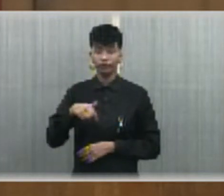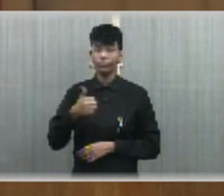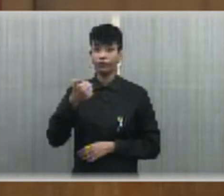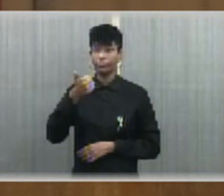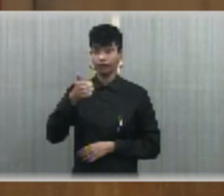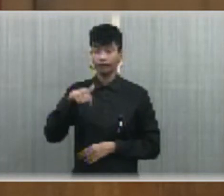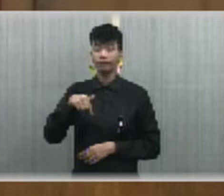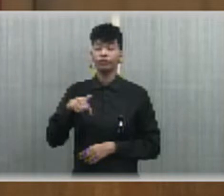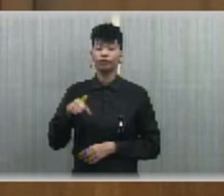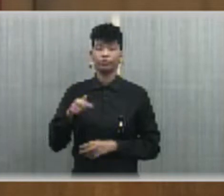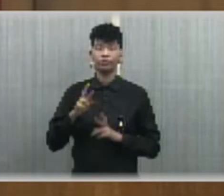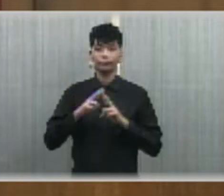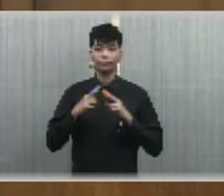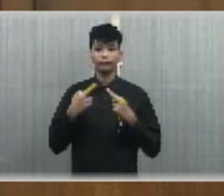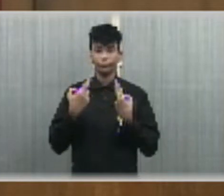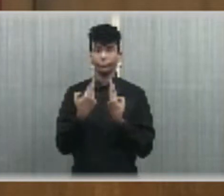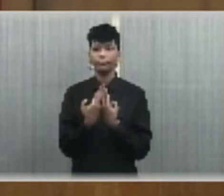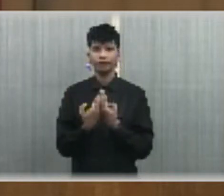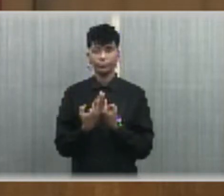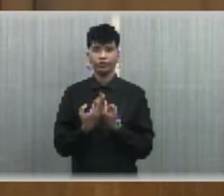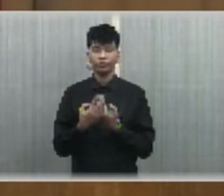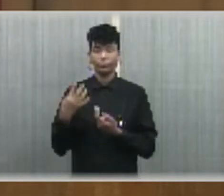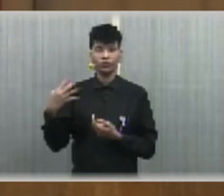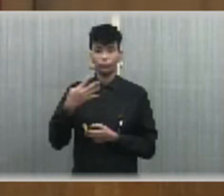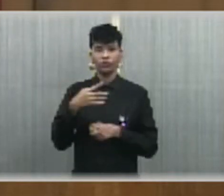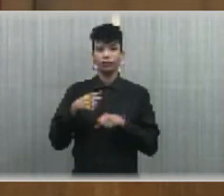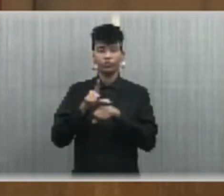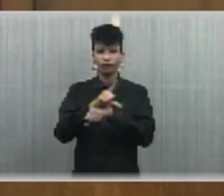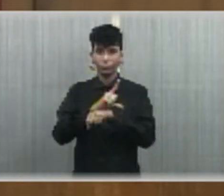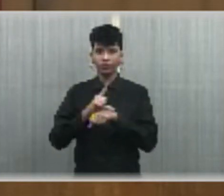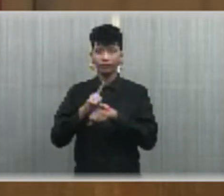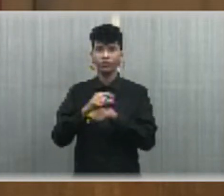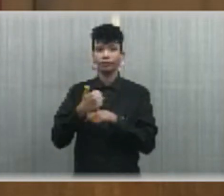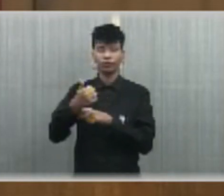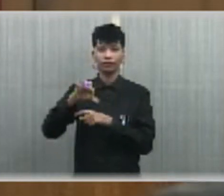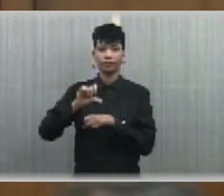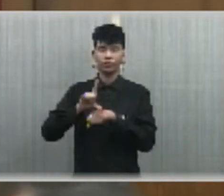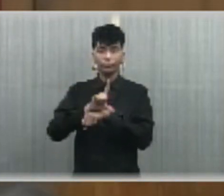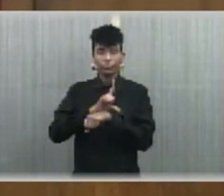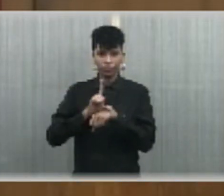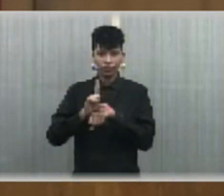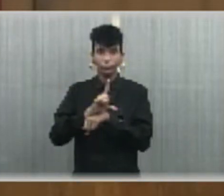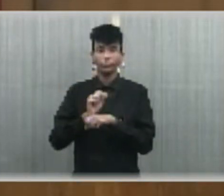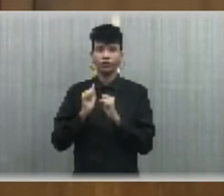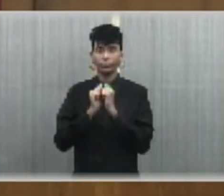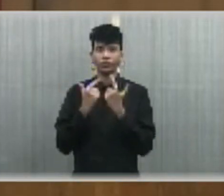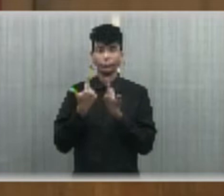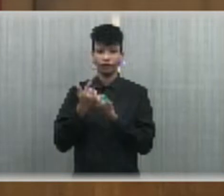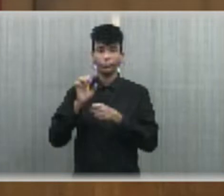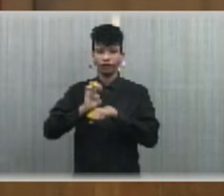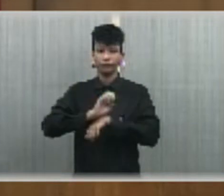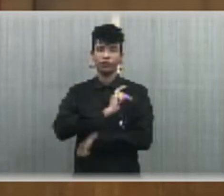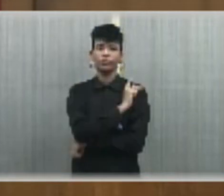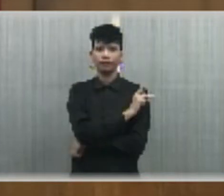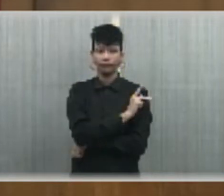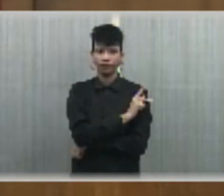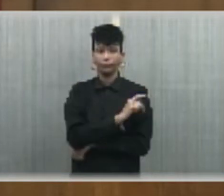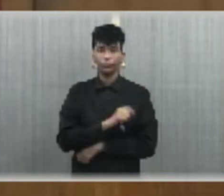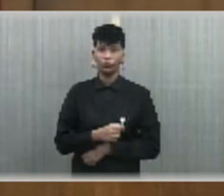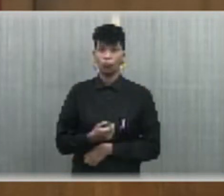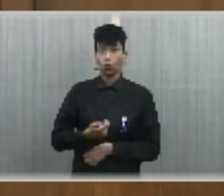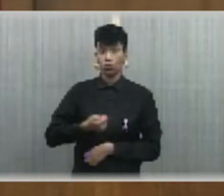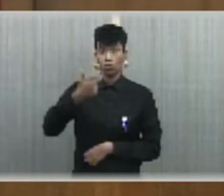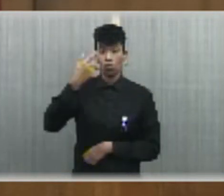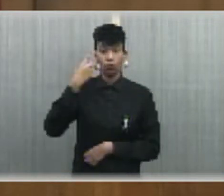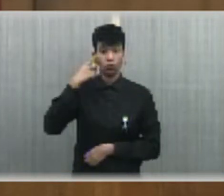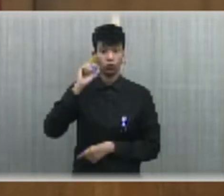17ª sessão extraordinária da 4ª sessão legislativa da 19ª legislatura da Assembleia Legislativa do Estado do Piauí, aos 12